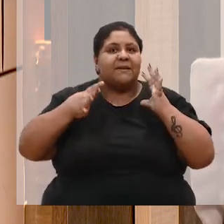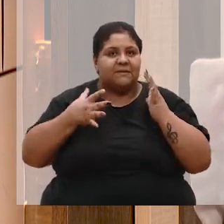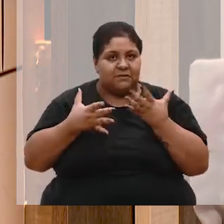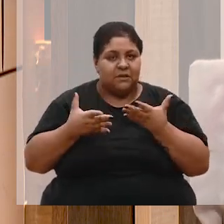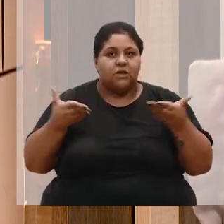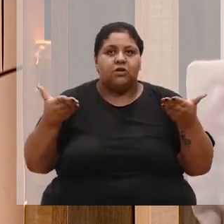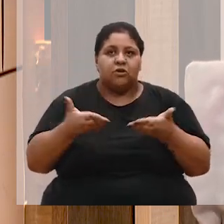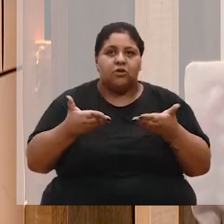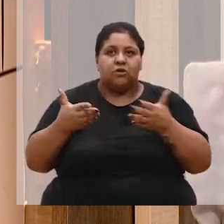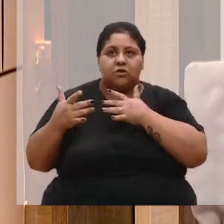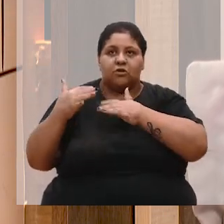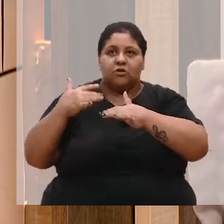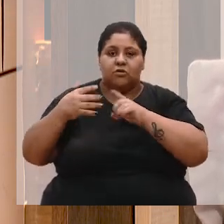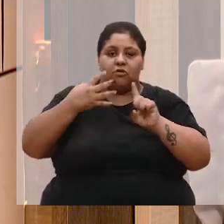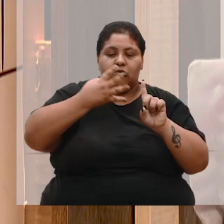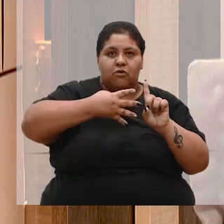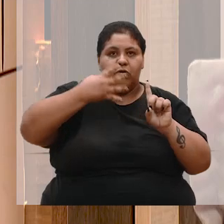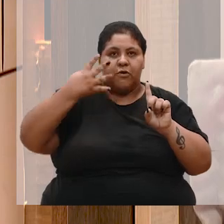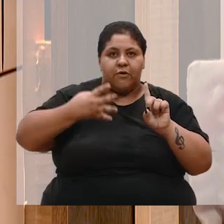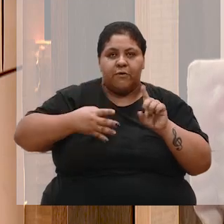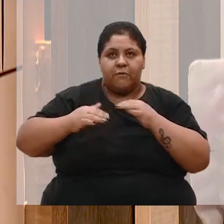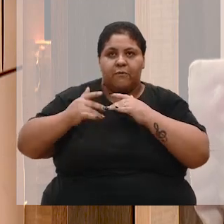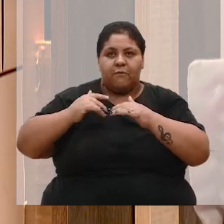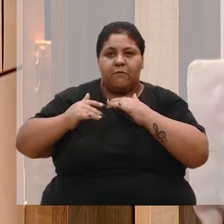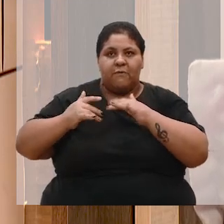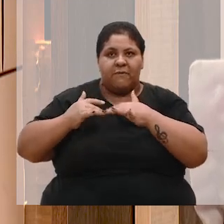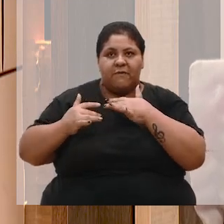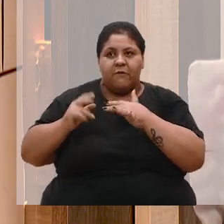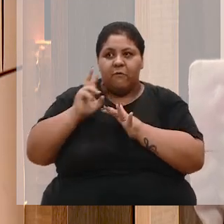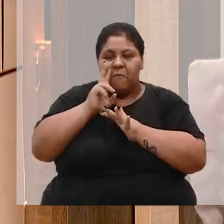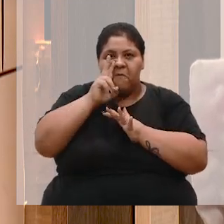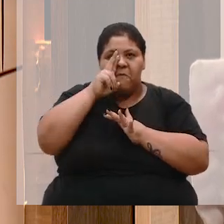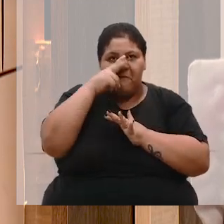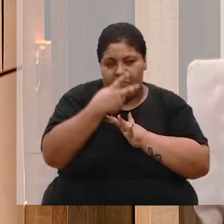hoje, o movimento LGBT é um dos movimentos muito forte,